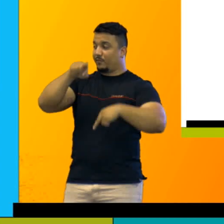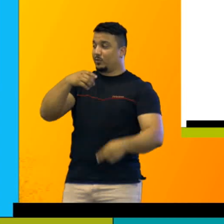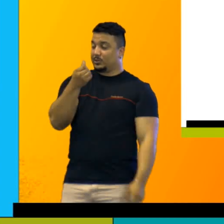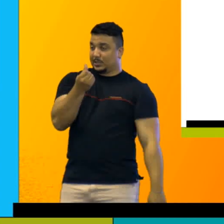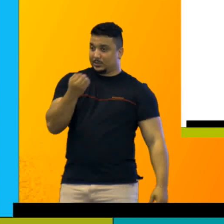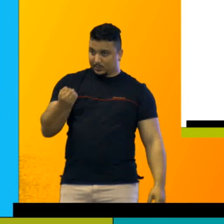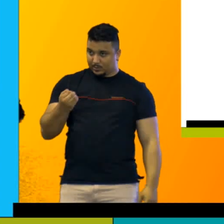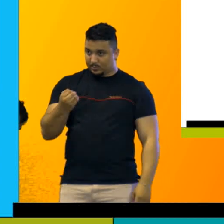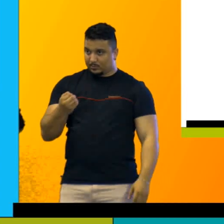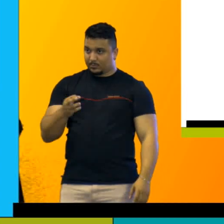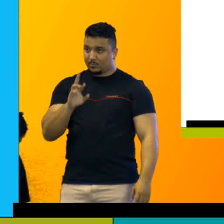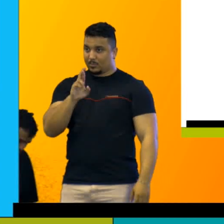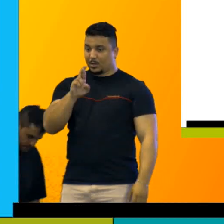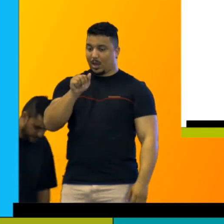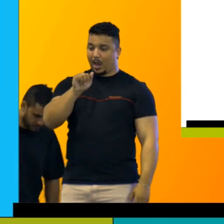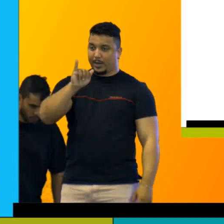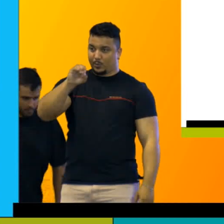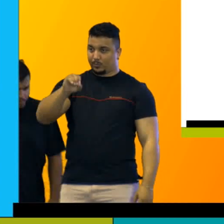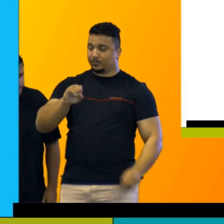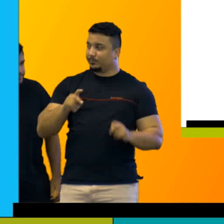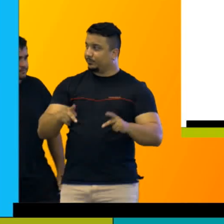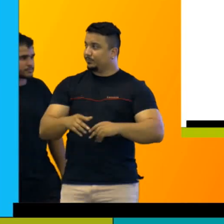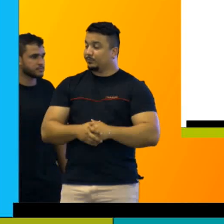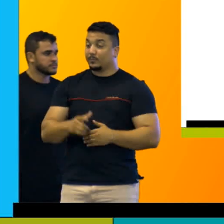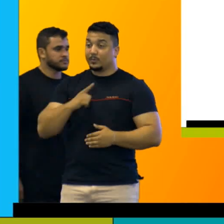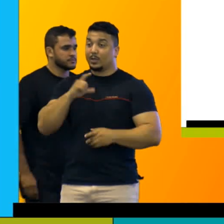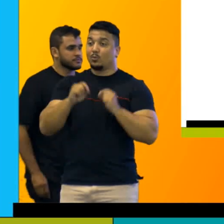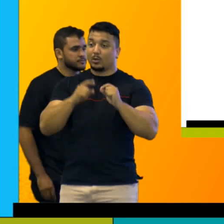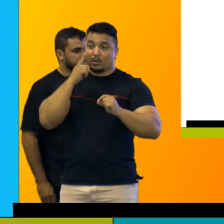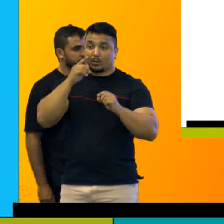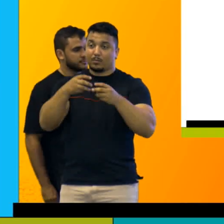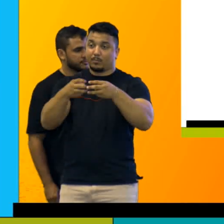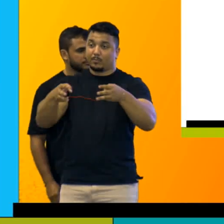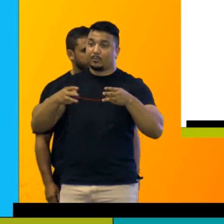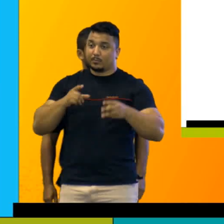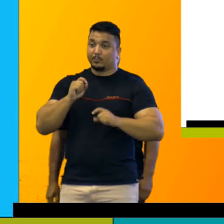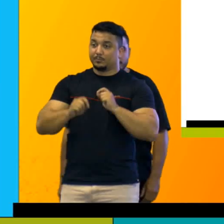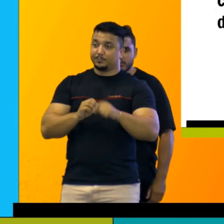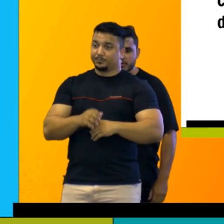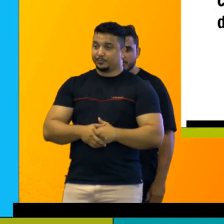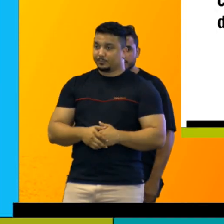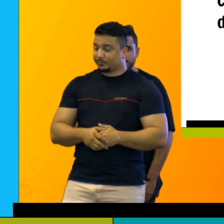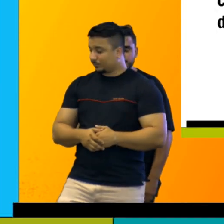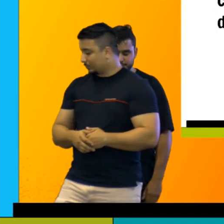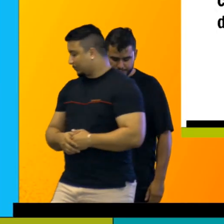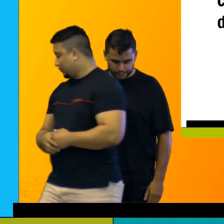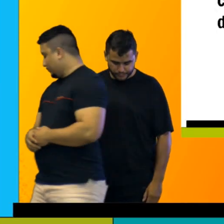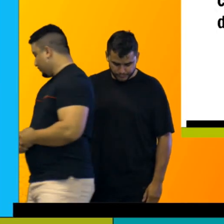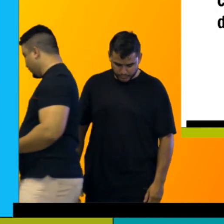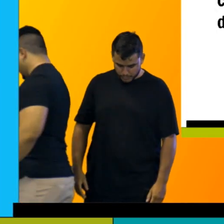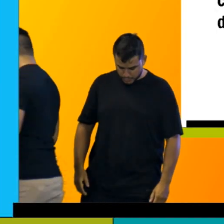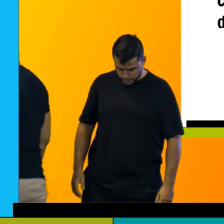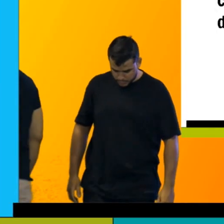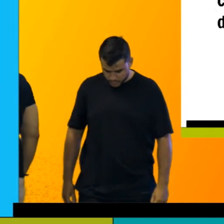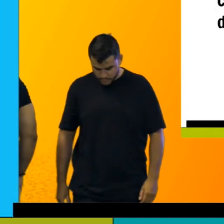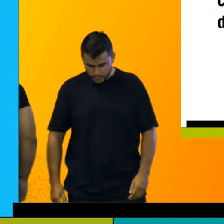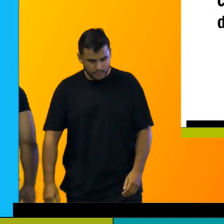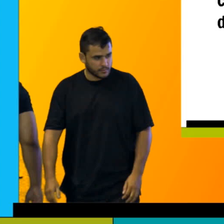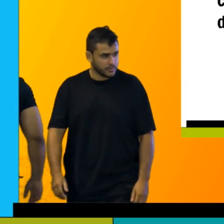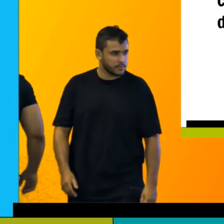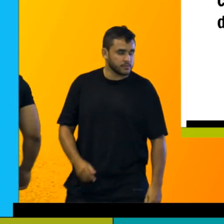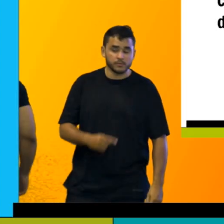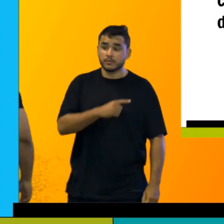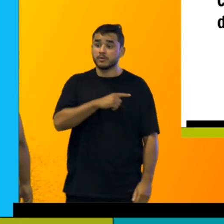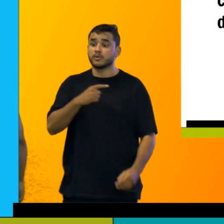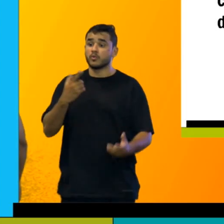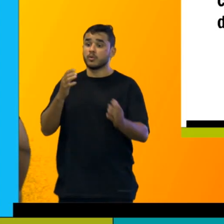0,60. Beleza. Aí tem o chão do caminhão, né? Tem o chão do caminhão. Qual deveria ser a altura mínima do